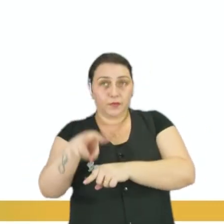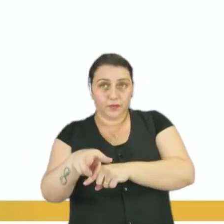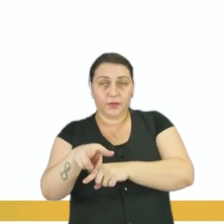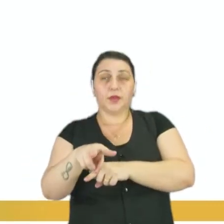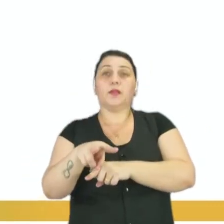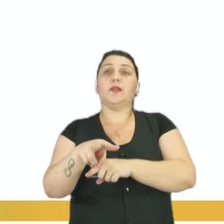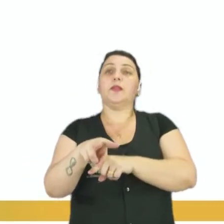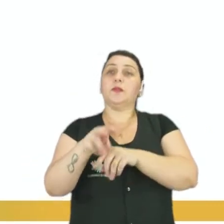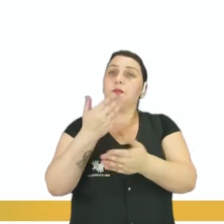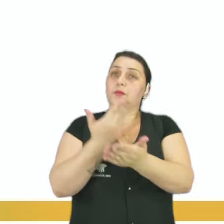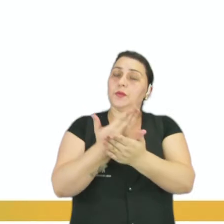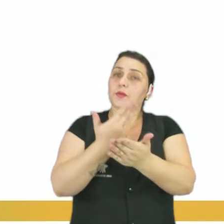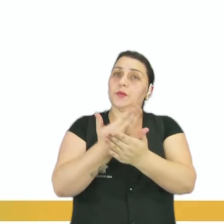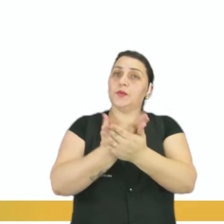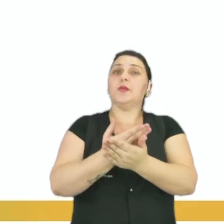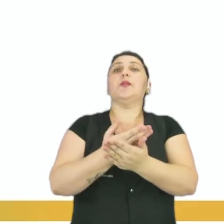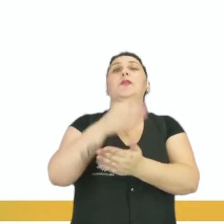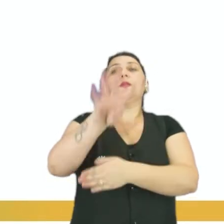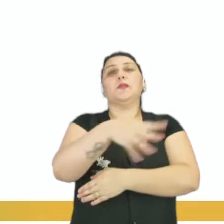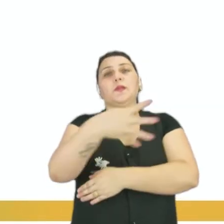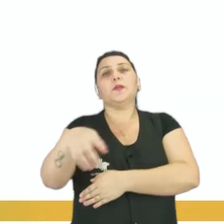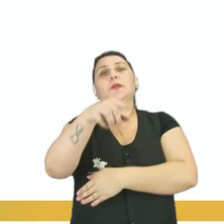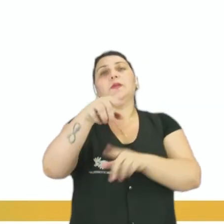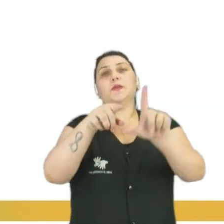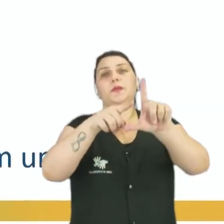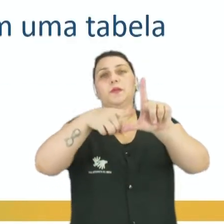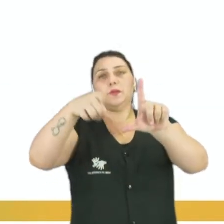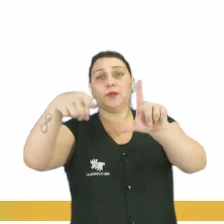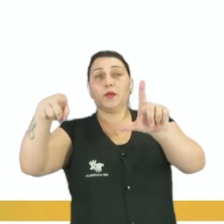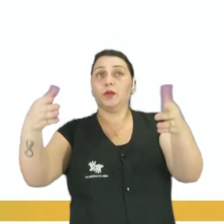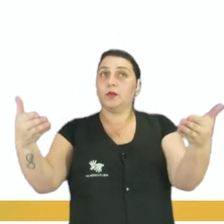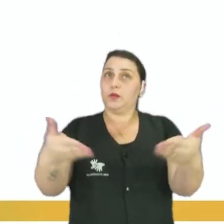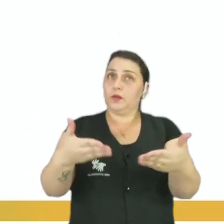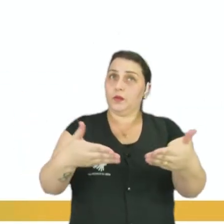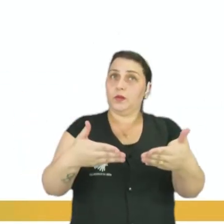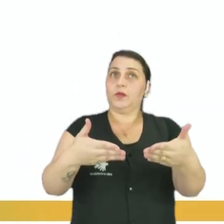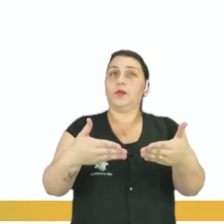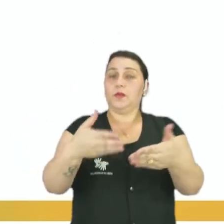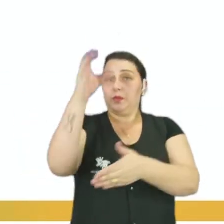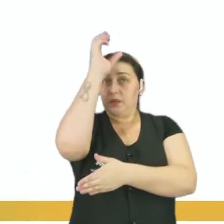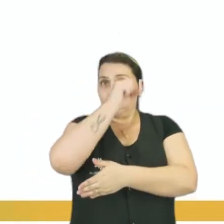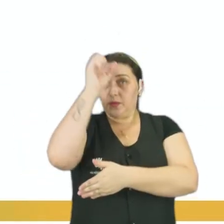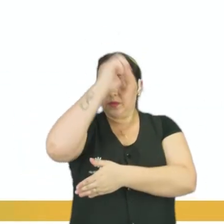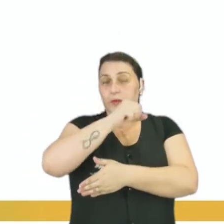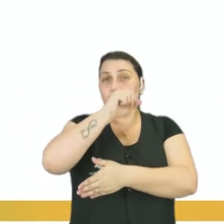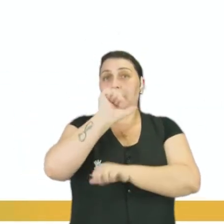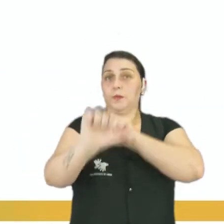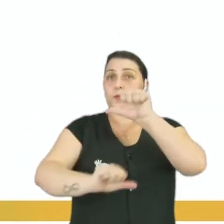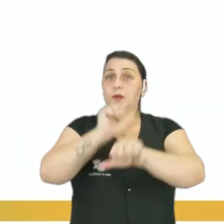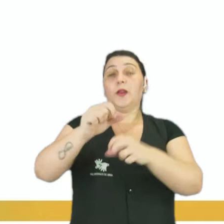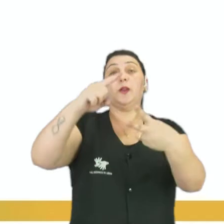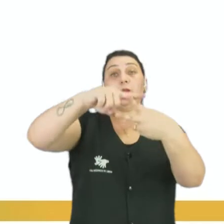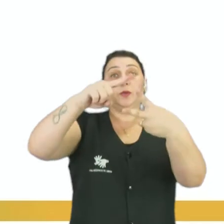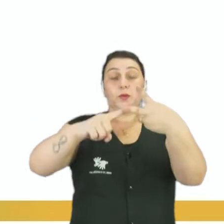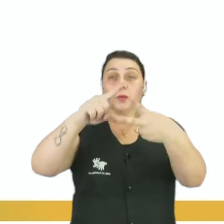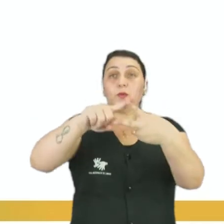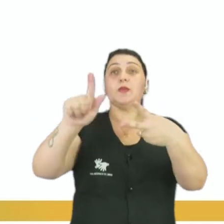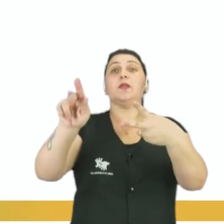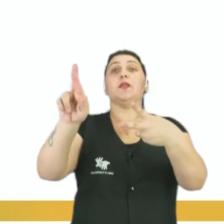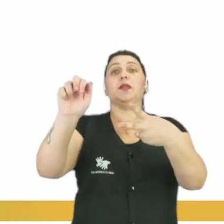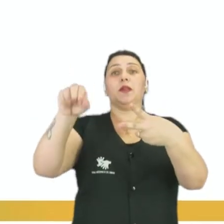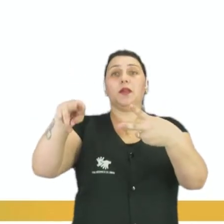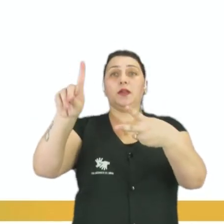quando se trabalhar com o gráfico e tabela hoje nós vamos trabalhar sobre a variação entre duas